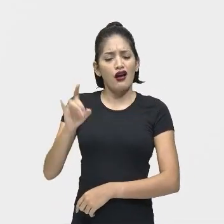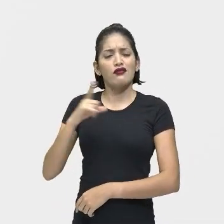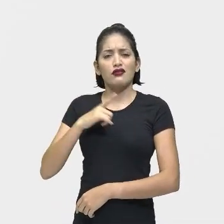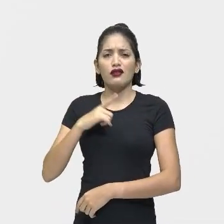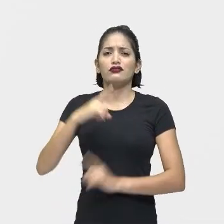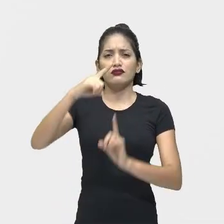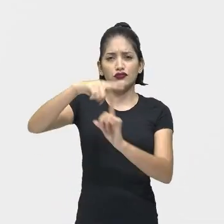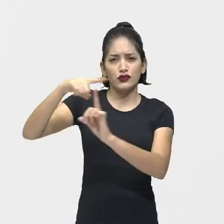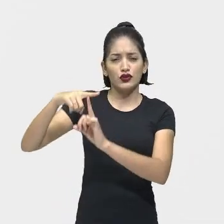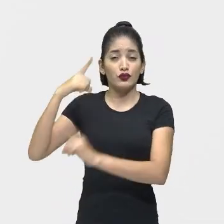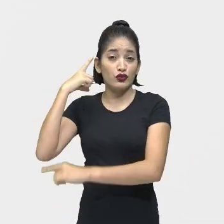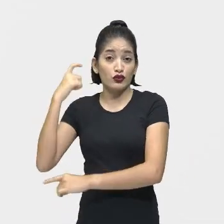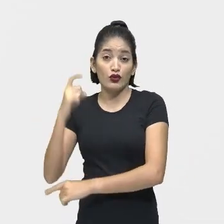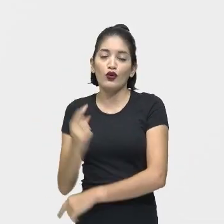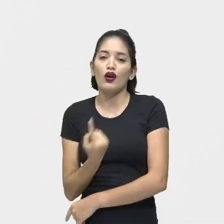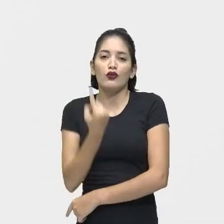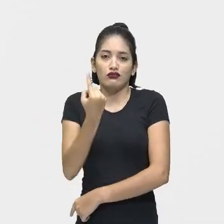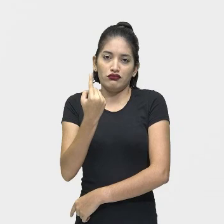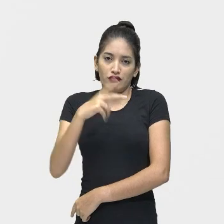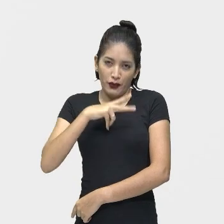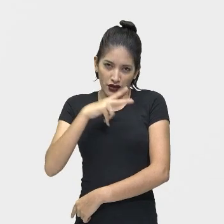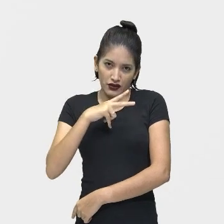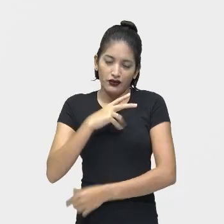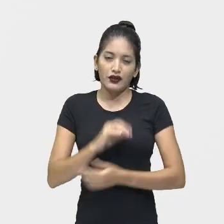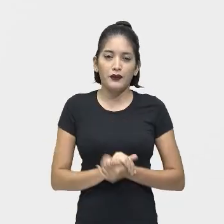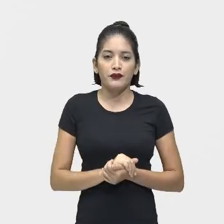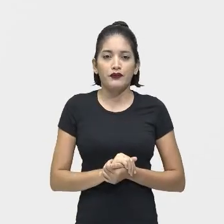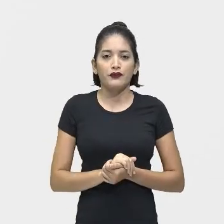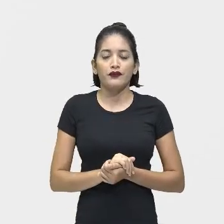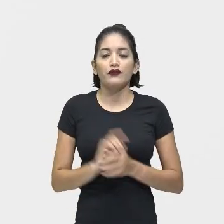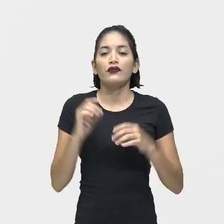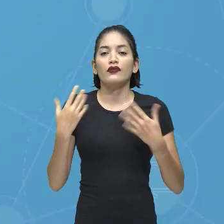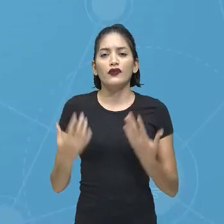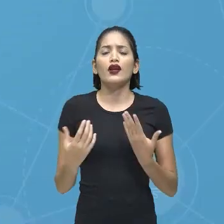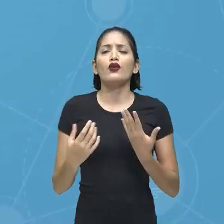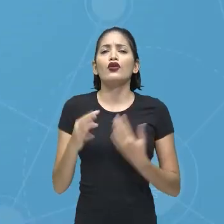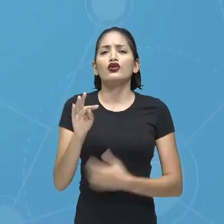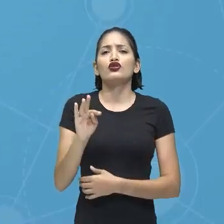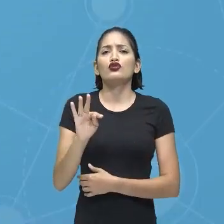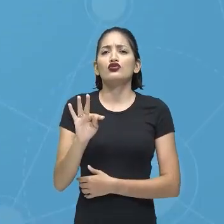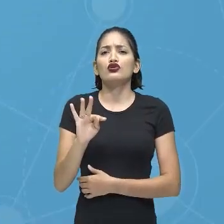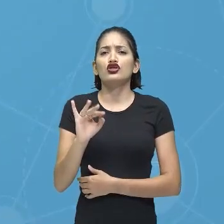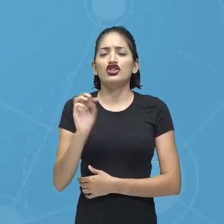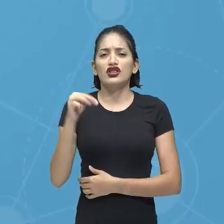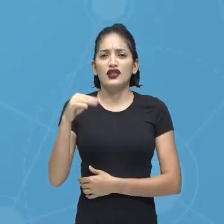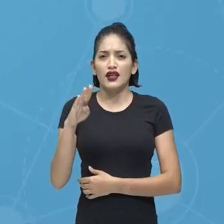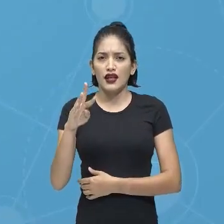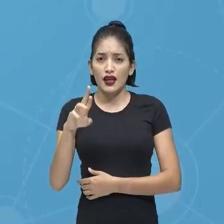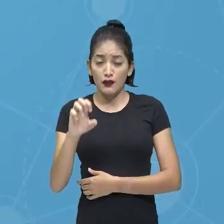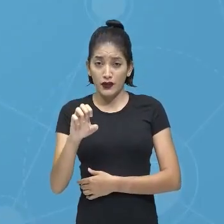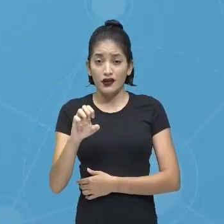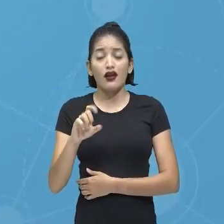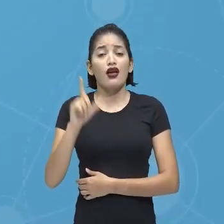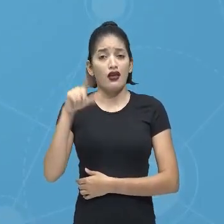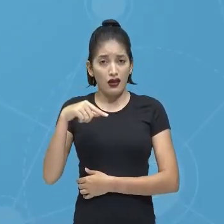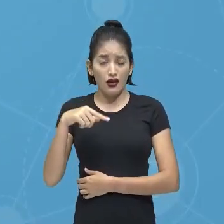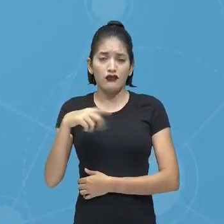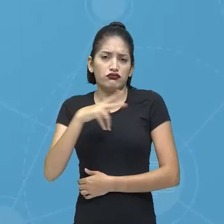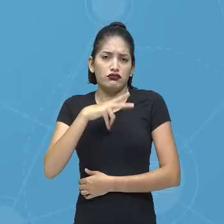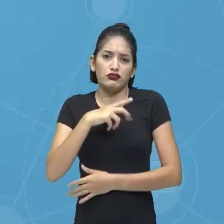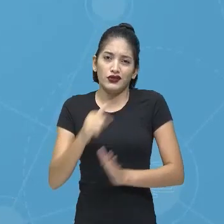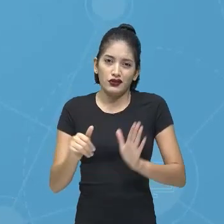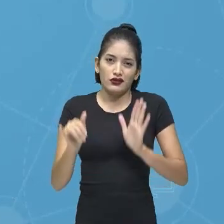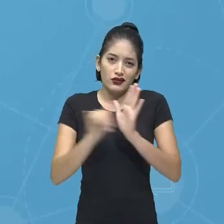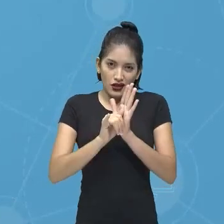um timbre que é único, tá? Então, o que é essa questão do timbre? O timbre é a identidade. Como eu